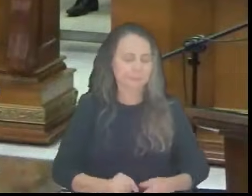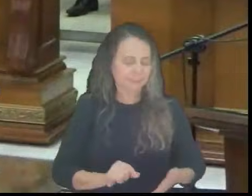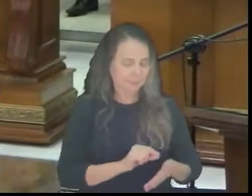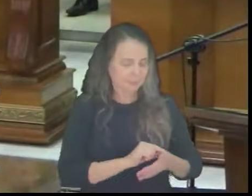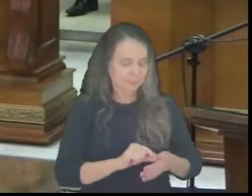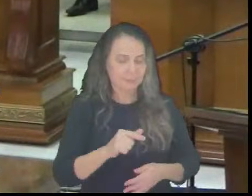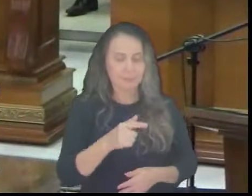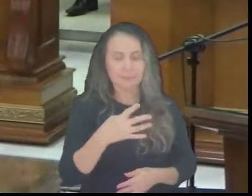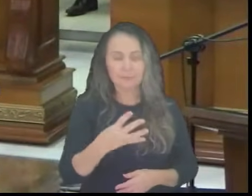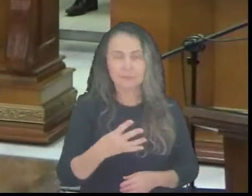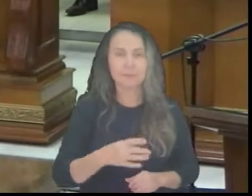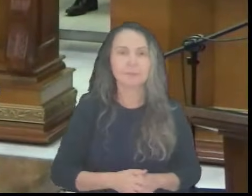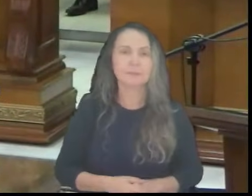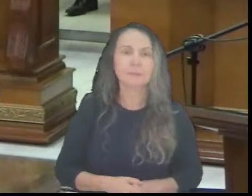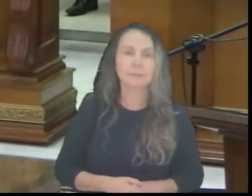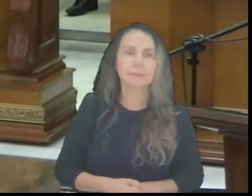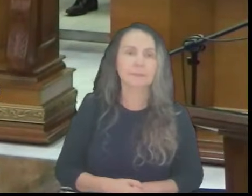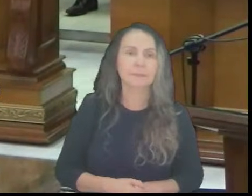eles isto,